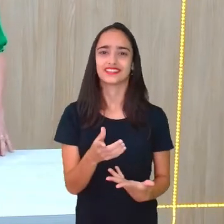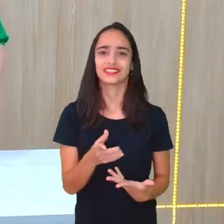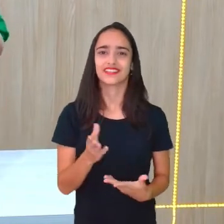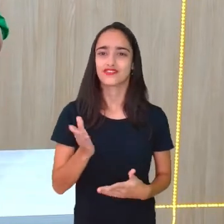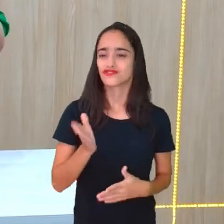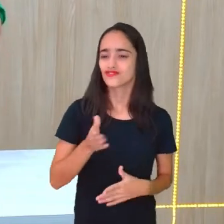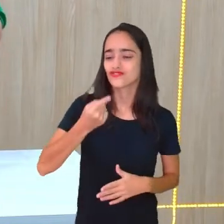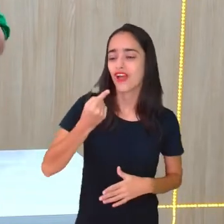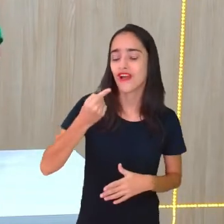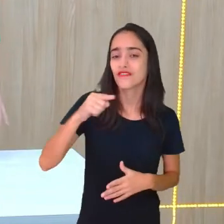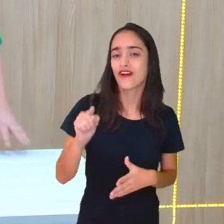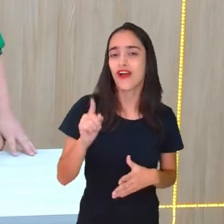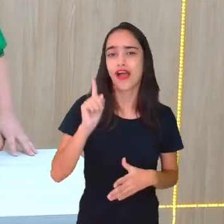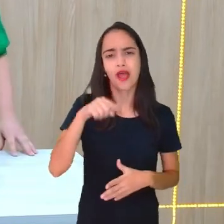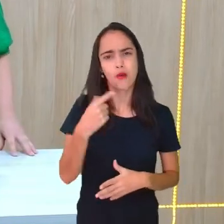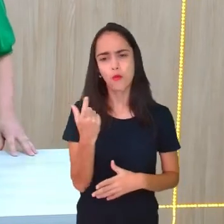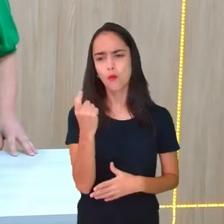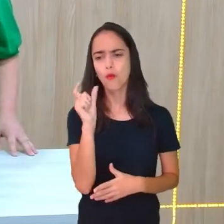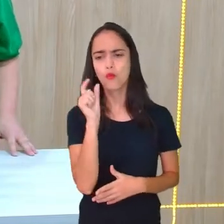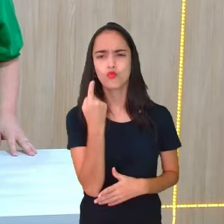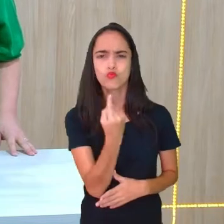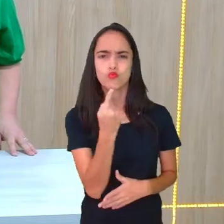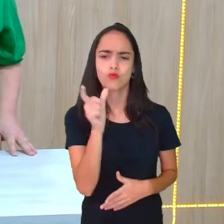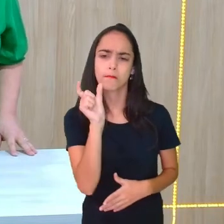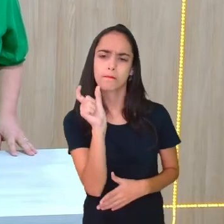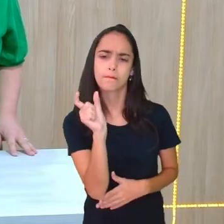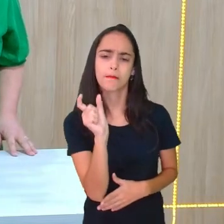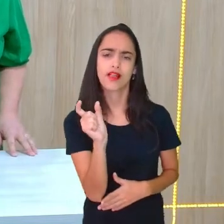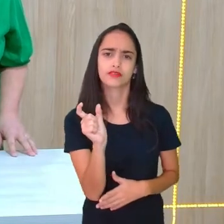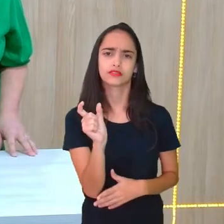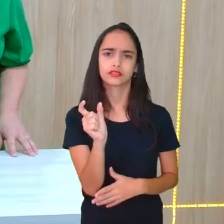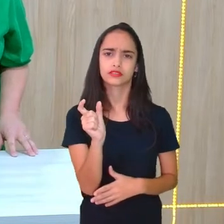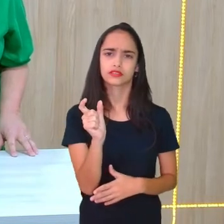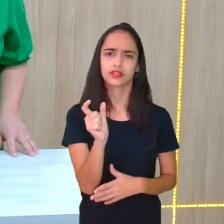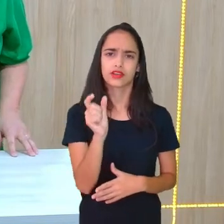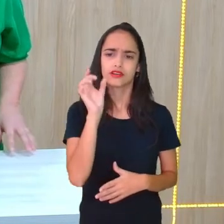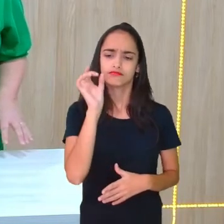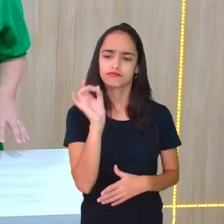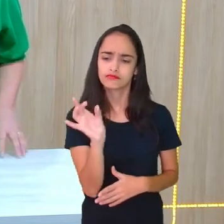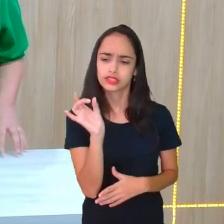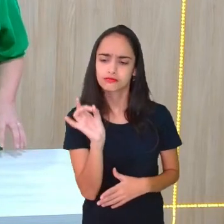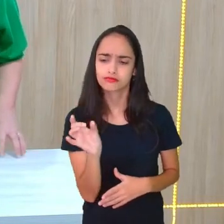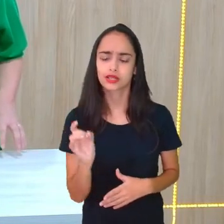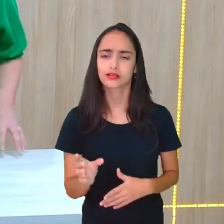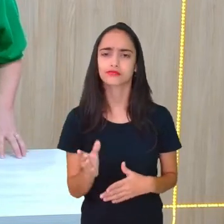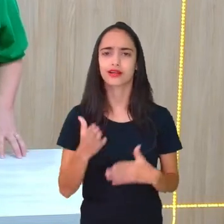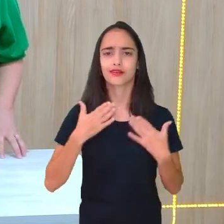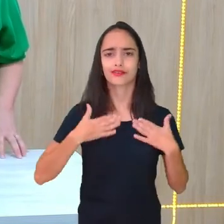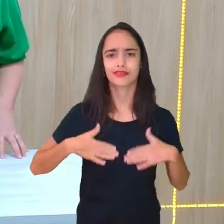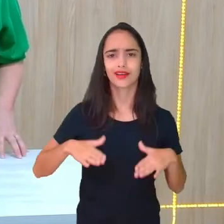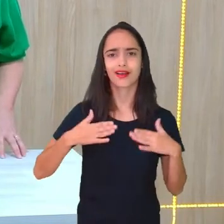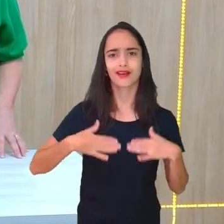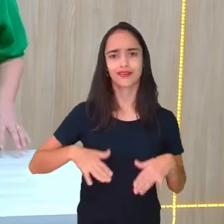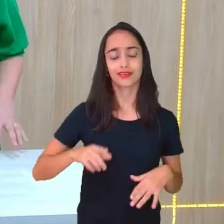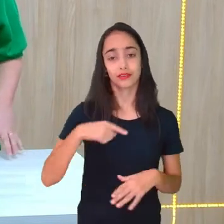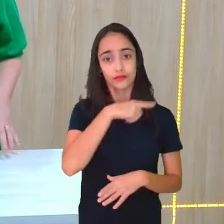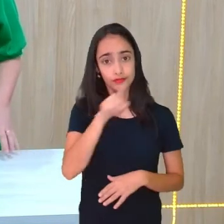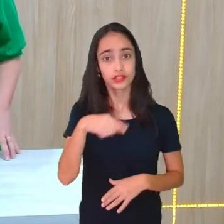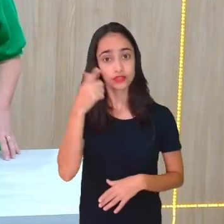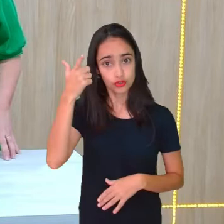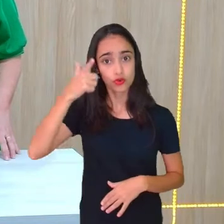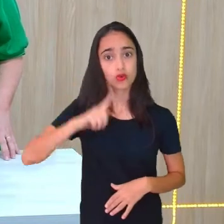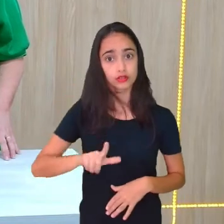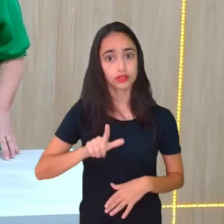palavrinha é igual aprender matemática. Uma coisa de cada vez. Gente, vocês conseguem. Vocês